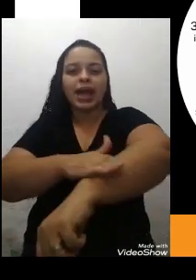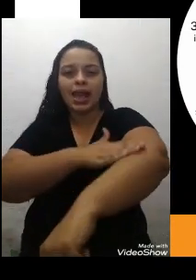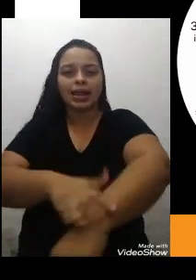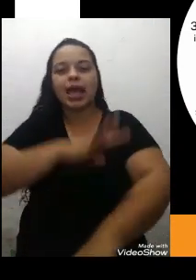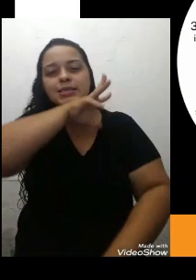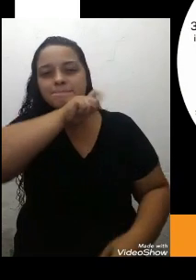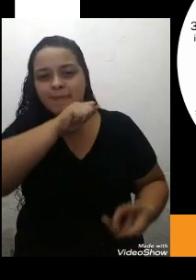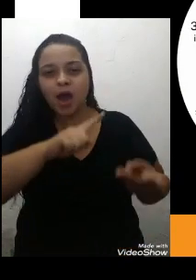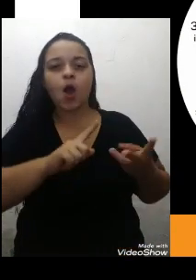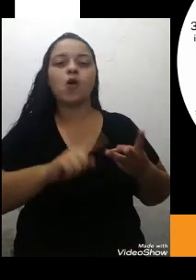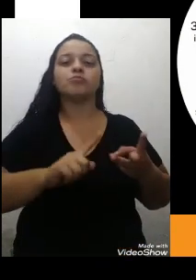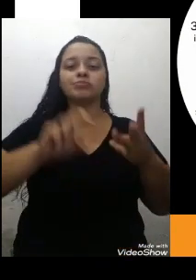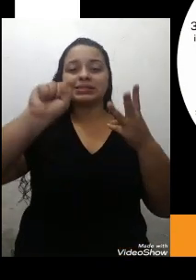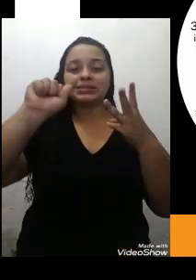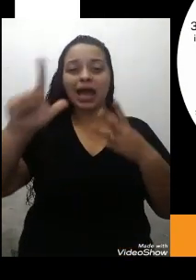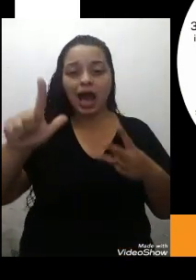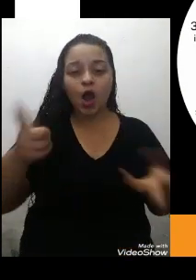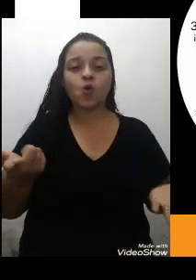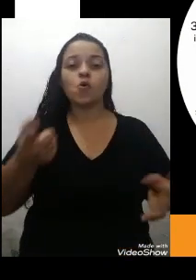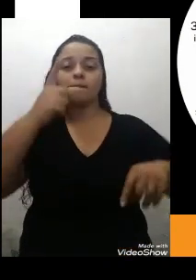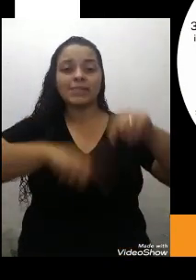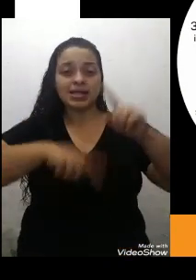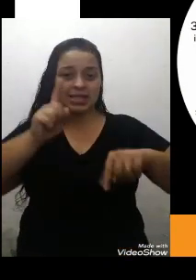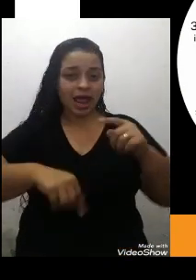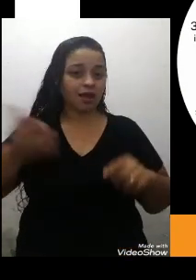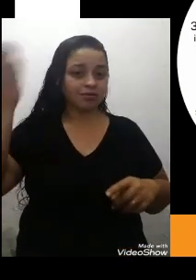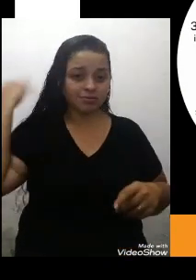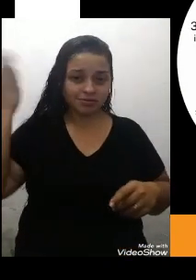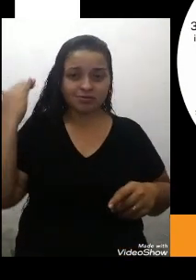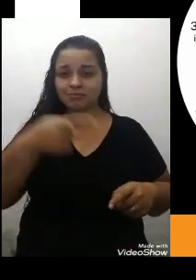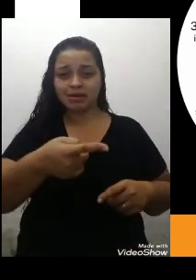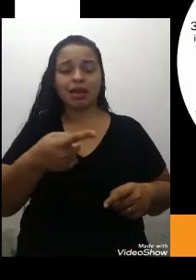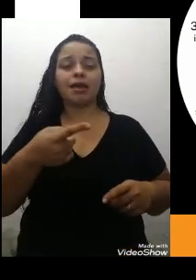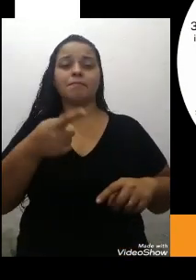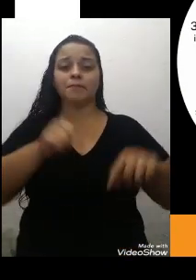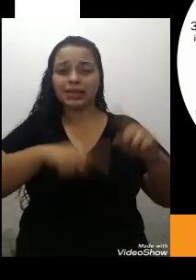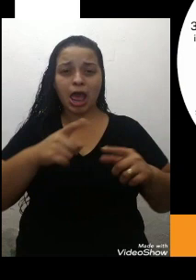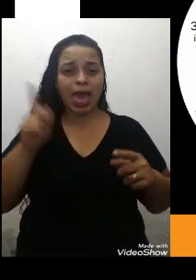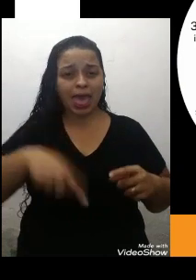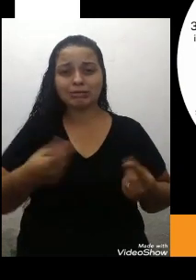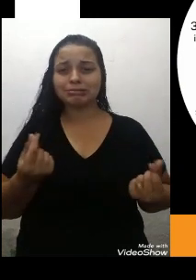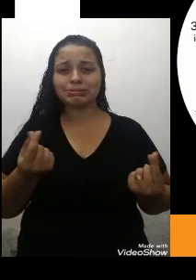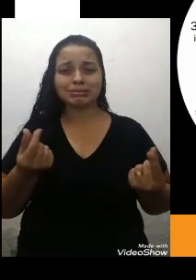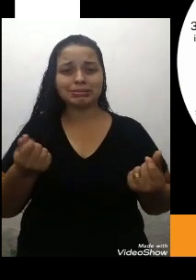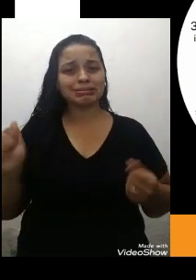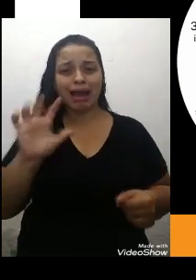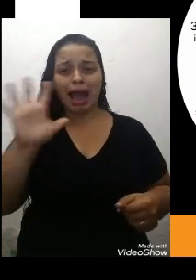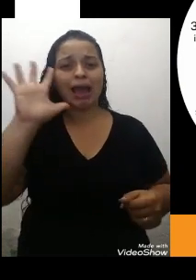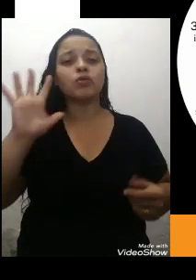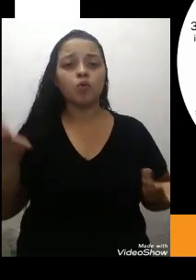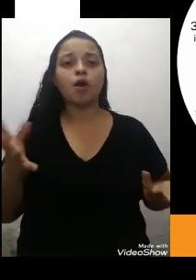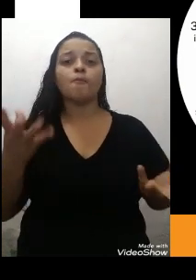sal, né? Produtos que naquela época eram valiosos. O ouro até hoje continua sendo muito valioso.